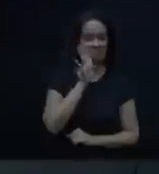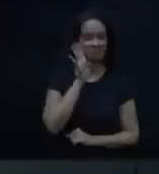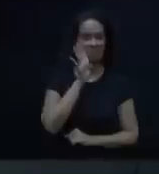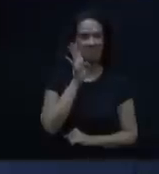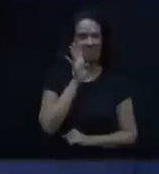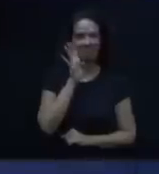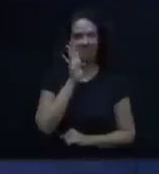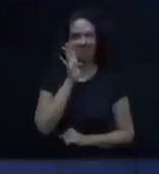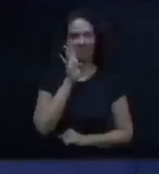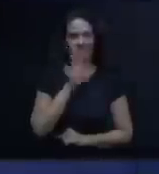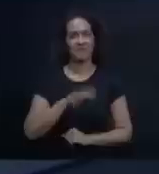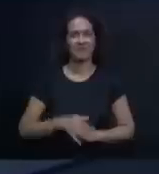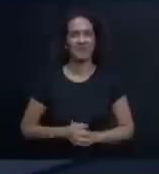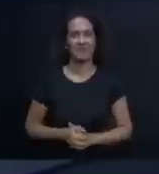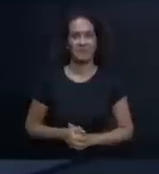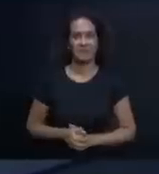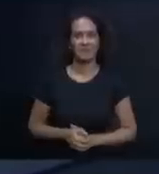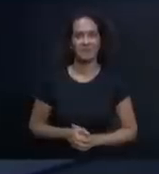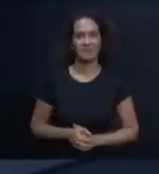Tinha que escrever de bala.